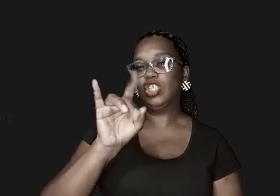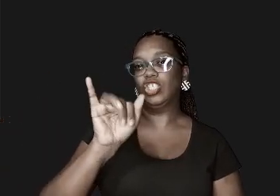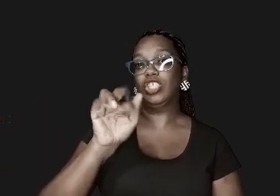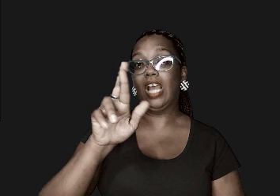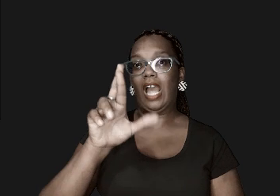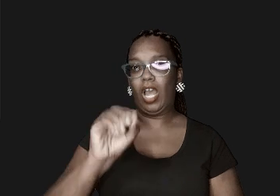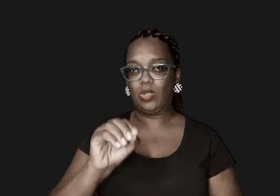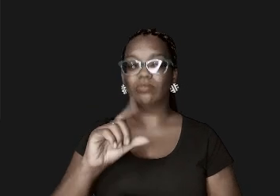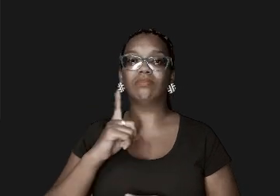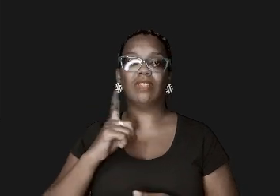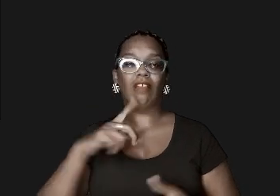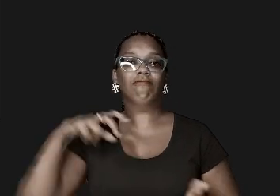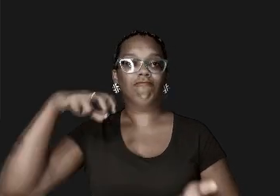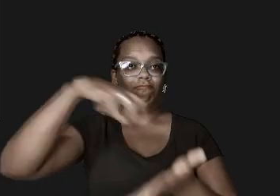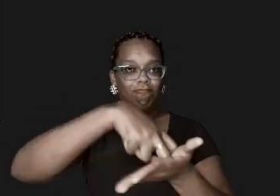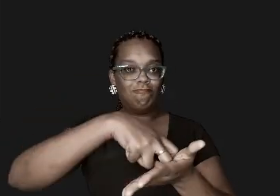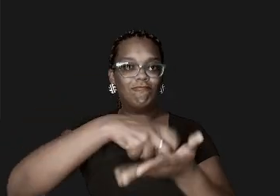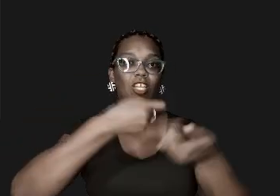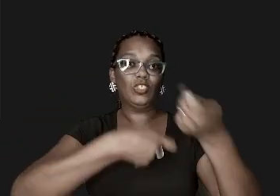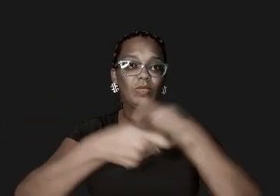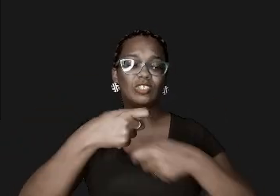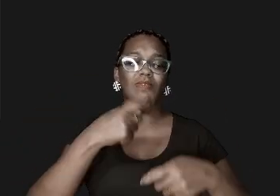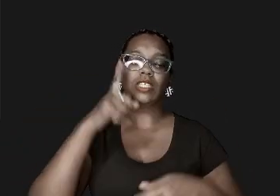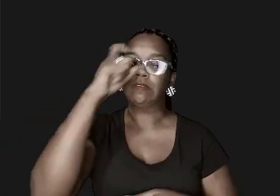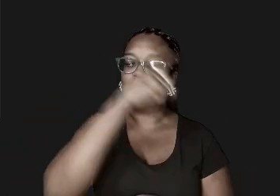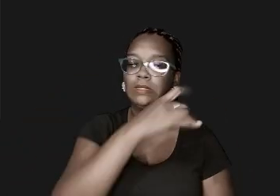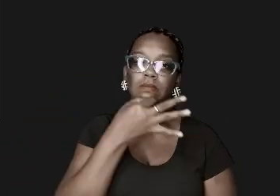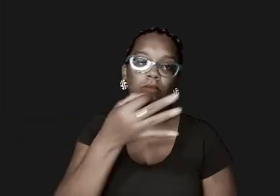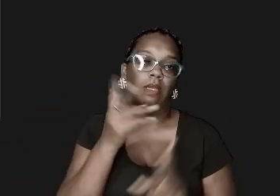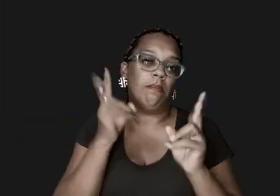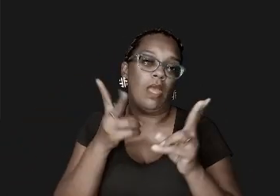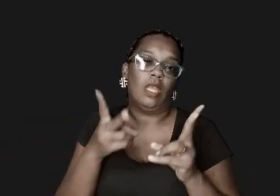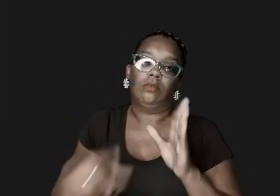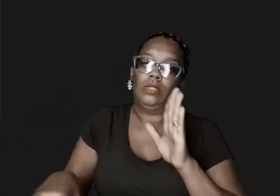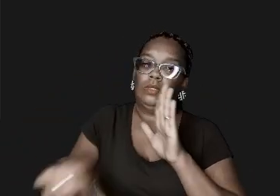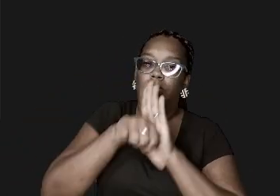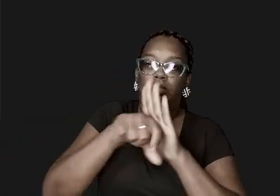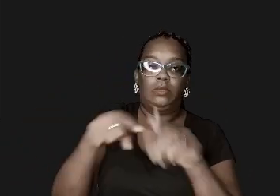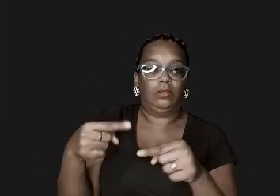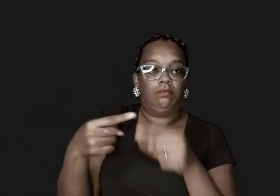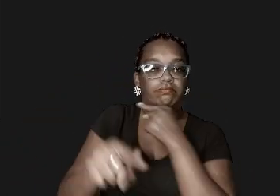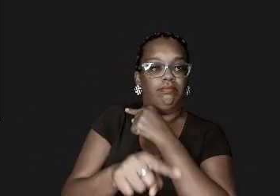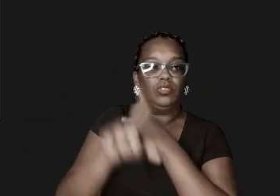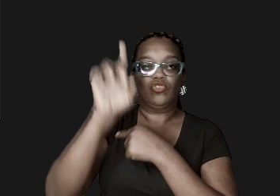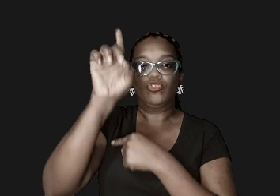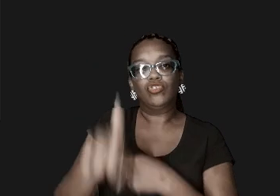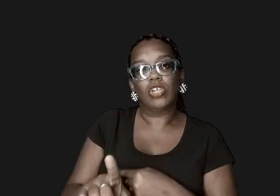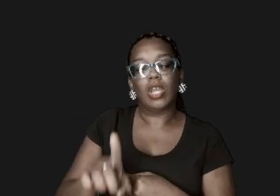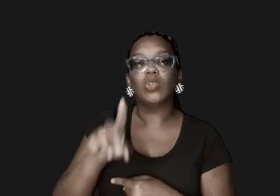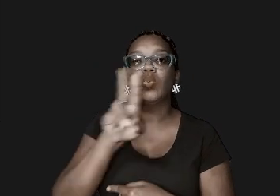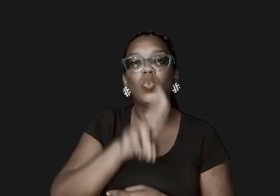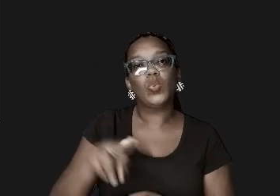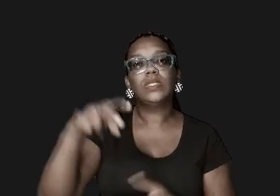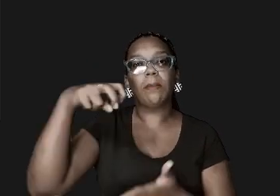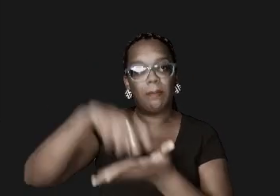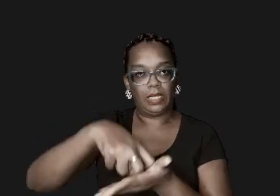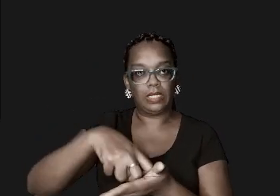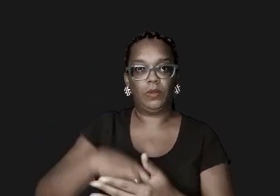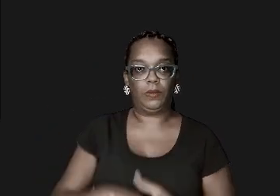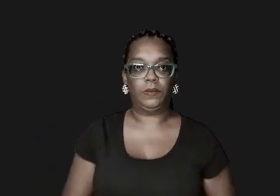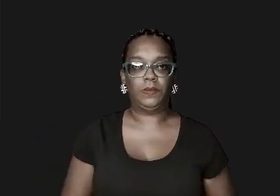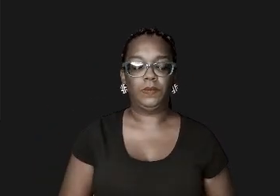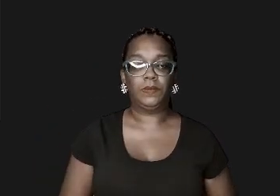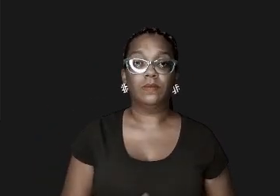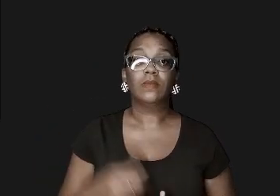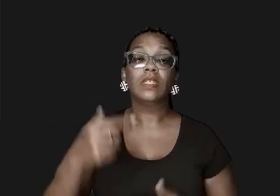porque o direito penal é tipicamente subsidiário Você quer um elemento uma infração administrativa é difícil ecogitar que